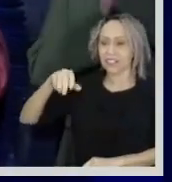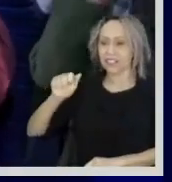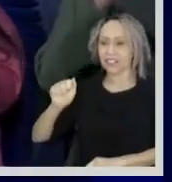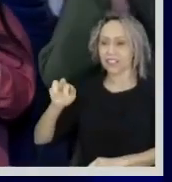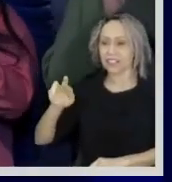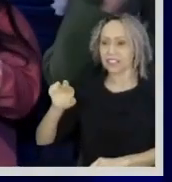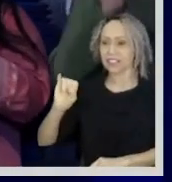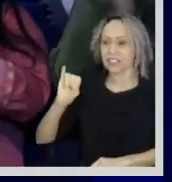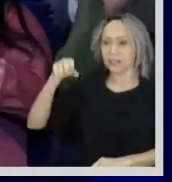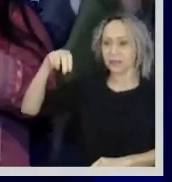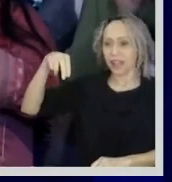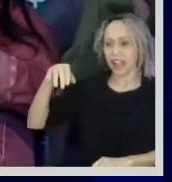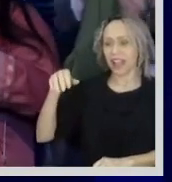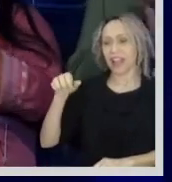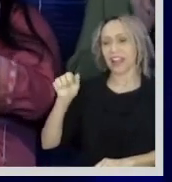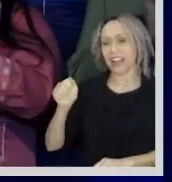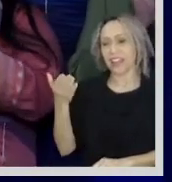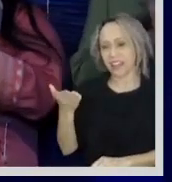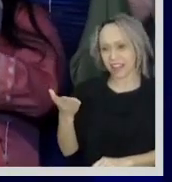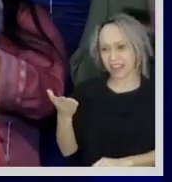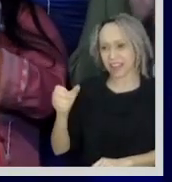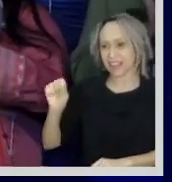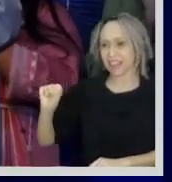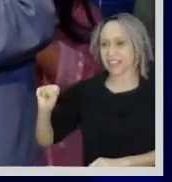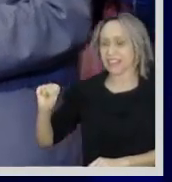não é? De mulheres tendo o mesmo peso que os